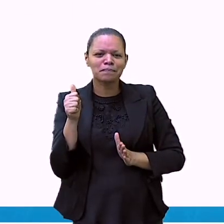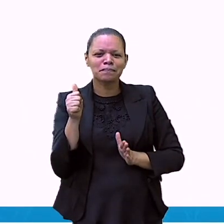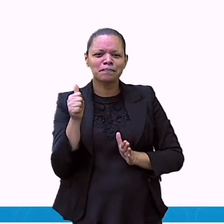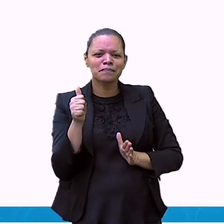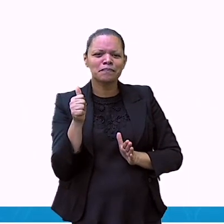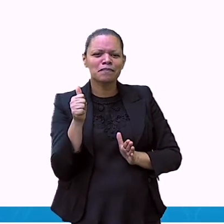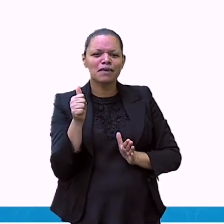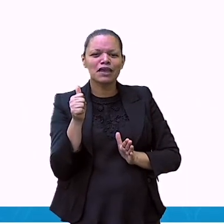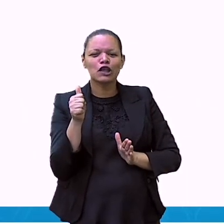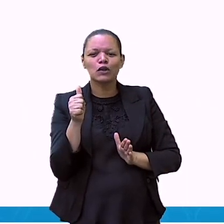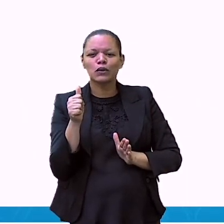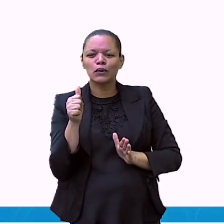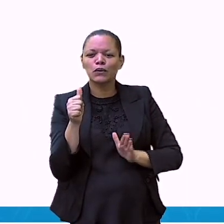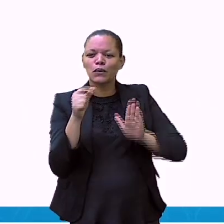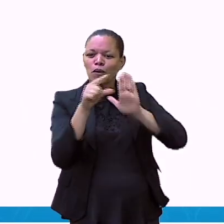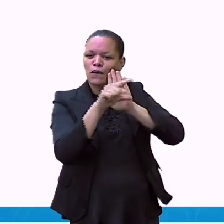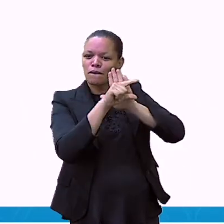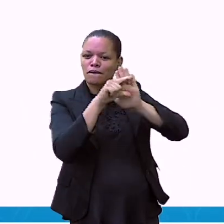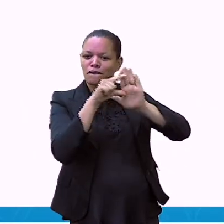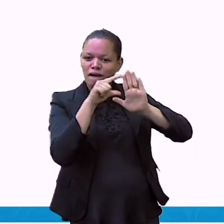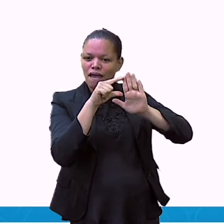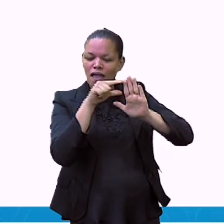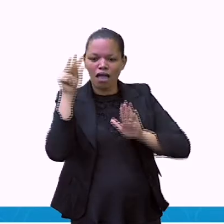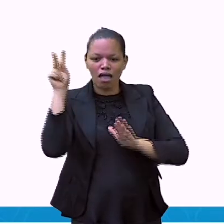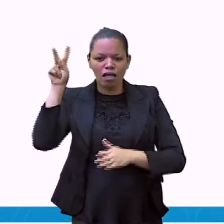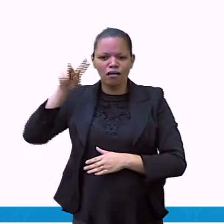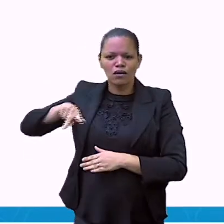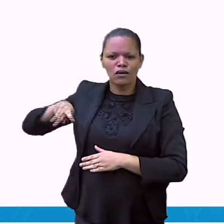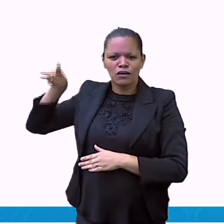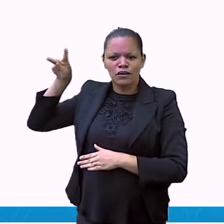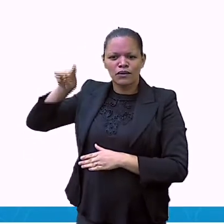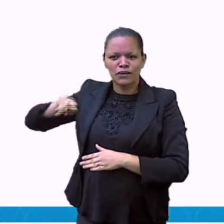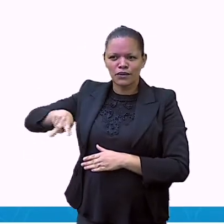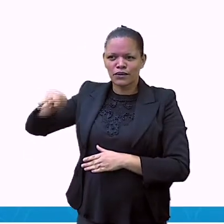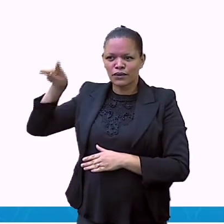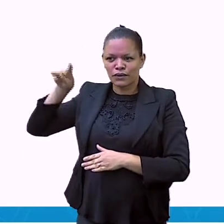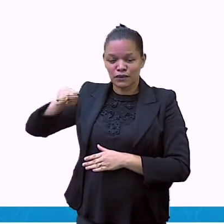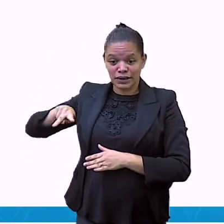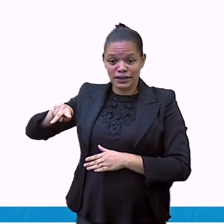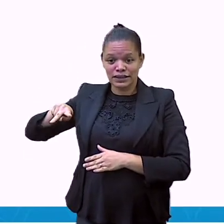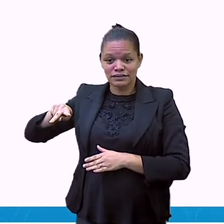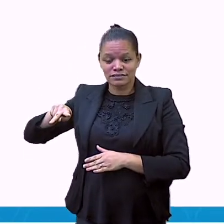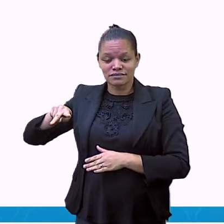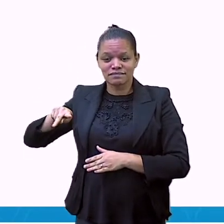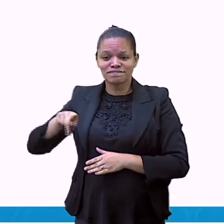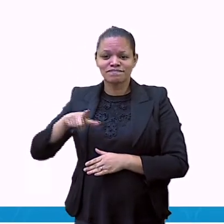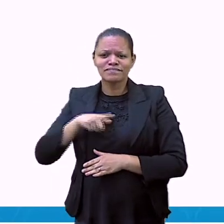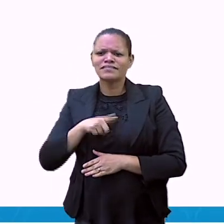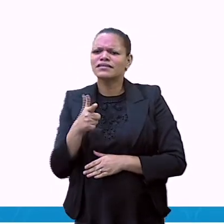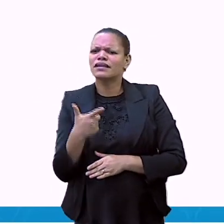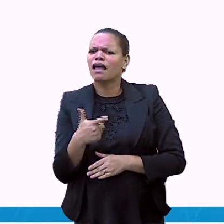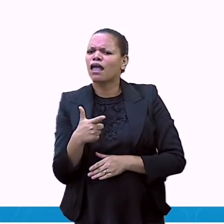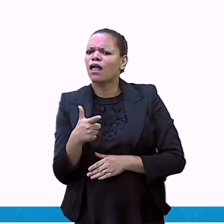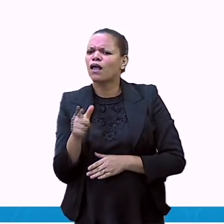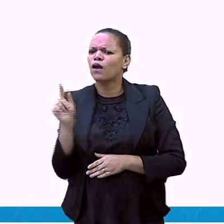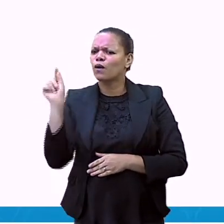eu li aqui, ele tem o quê? A primeira estrofe, ela tem o quê? 3 versos. Então, vamos